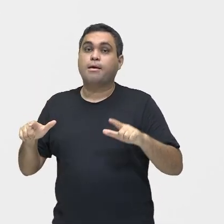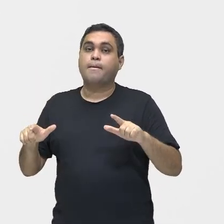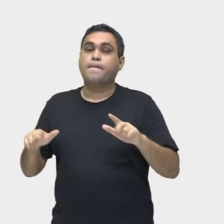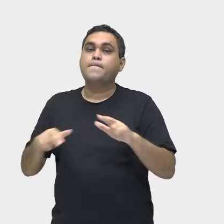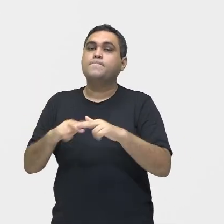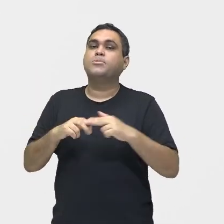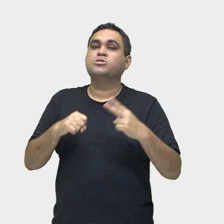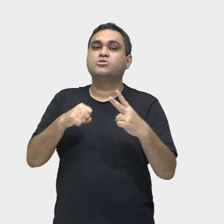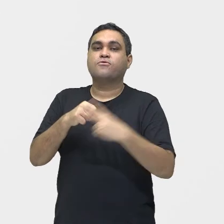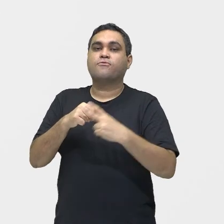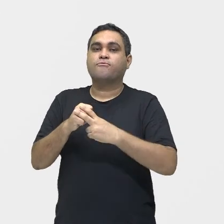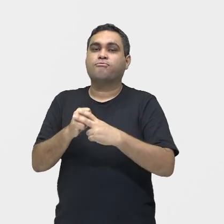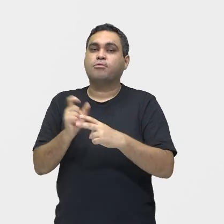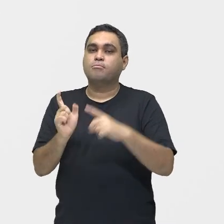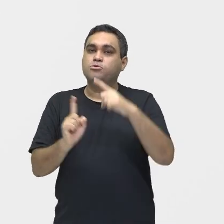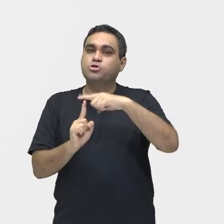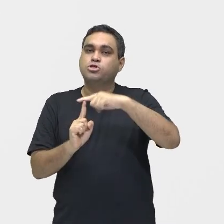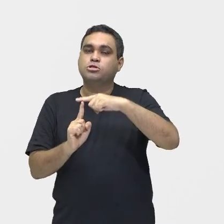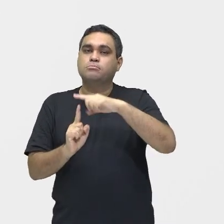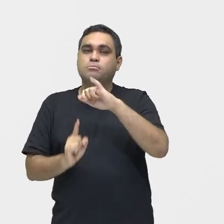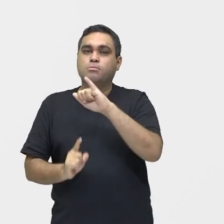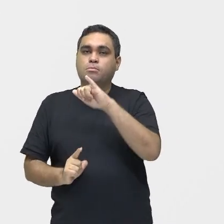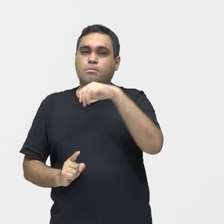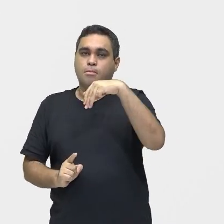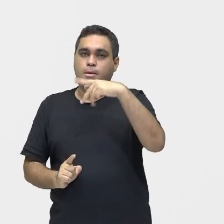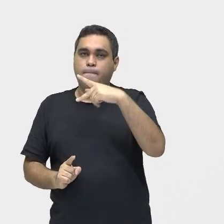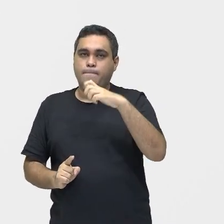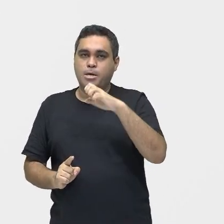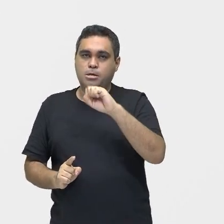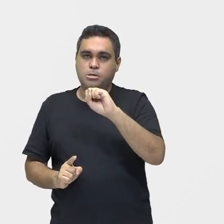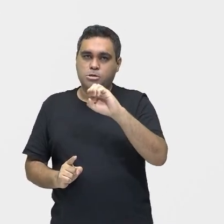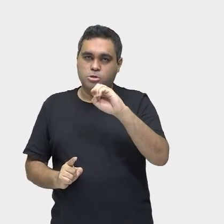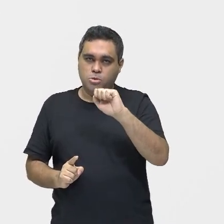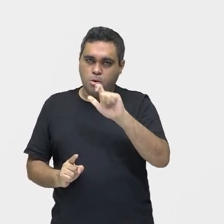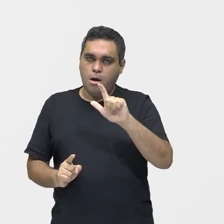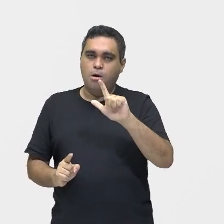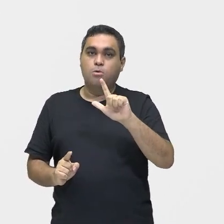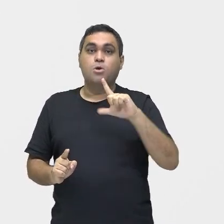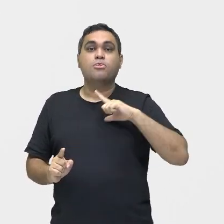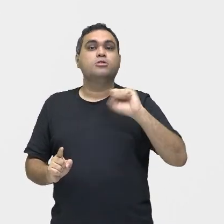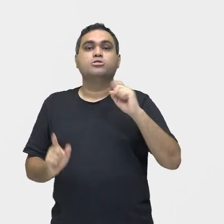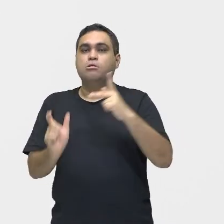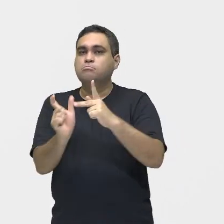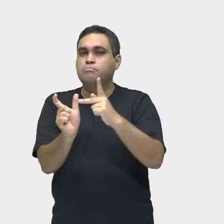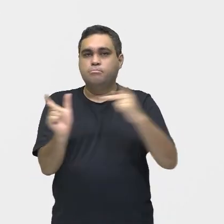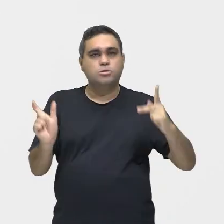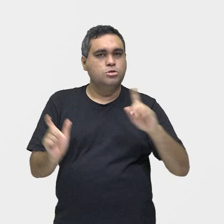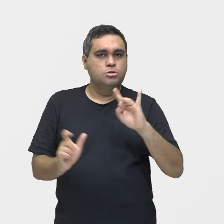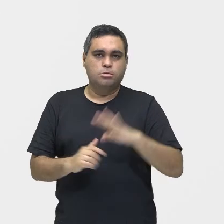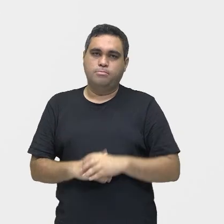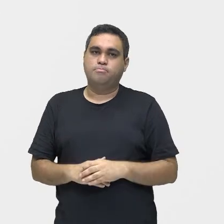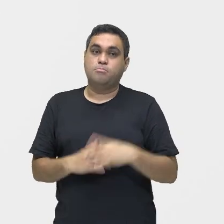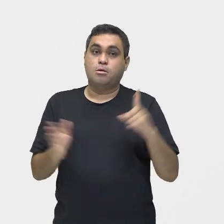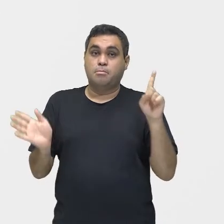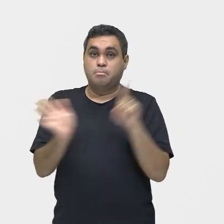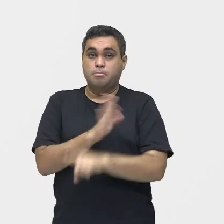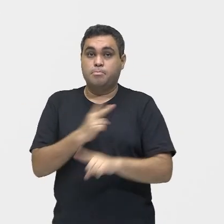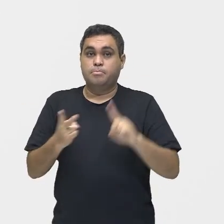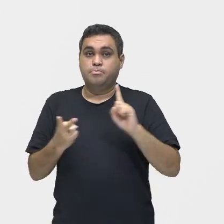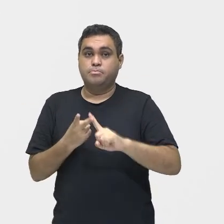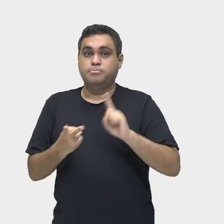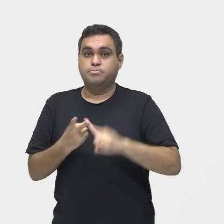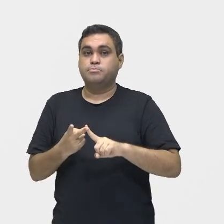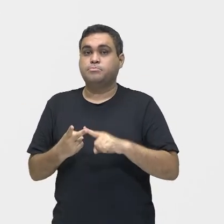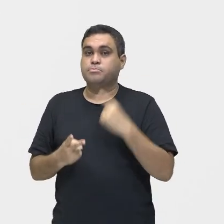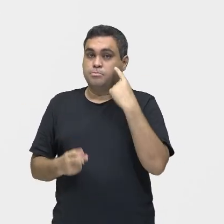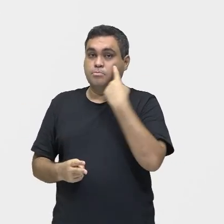que eu tenho nela é o predicado. Vamos conferir a segunda questão? Olha aí, eu tenho assim na